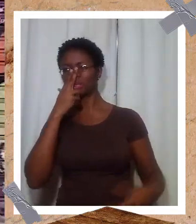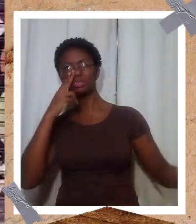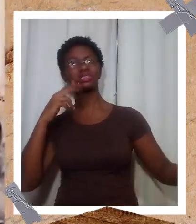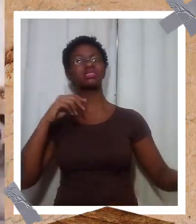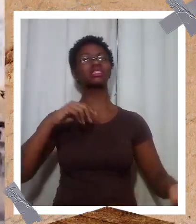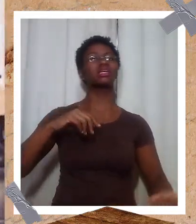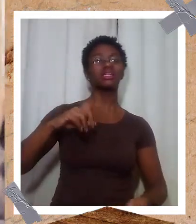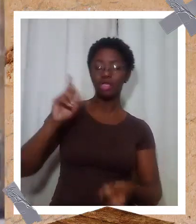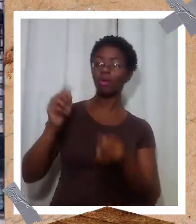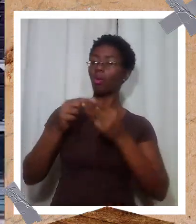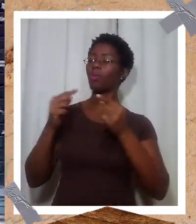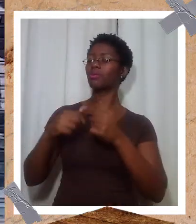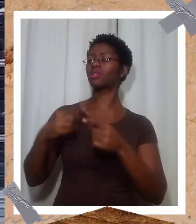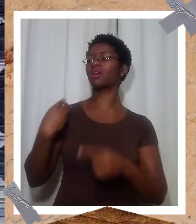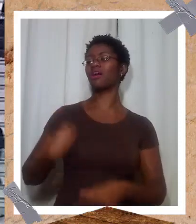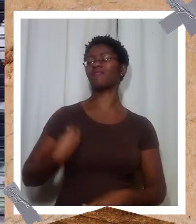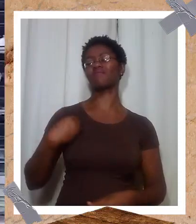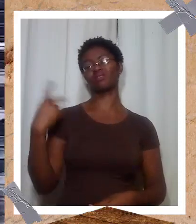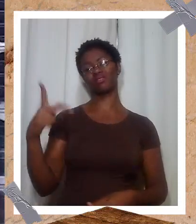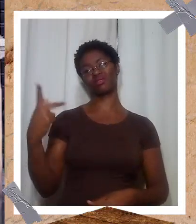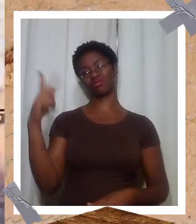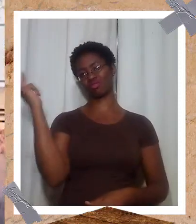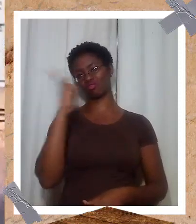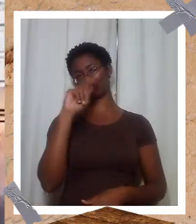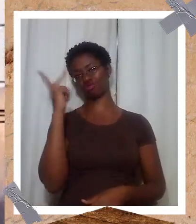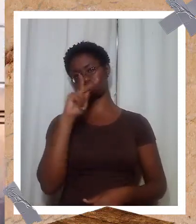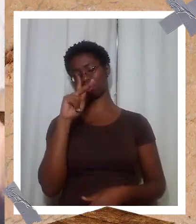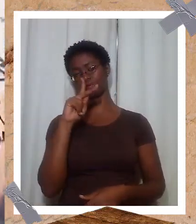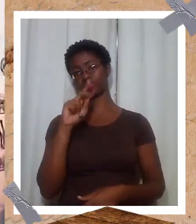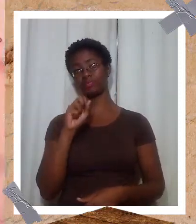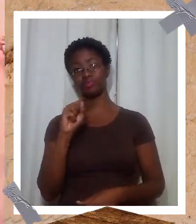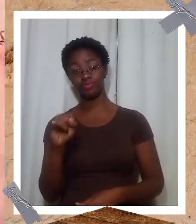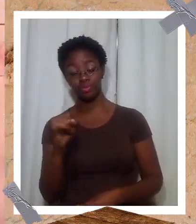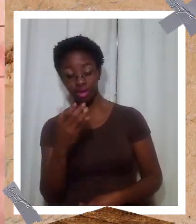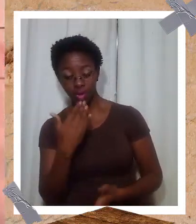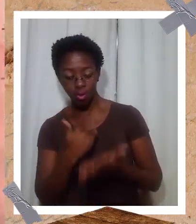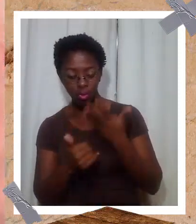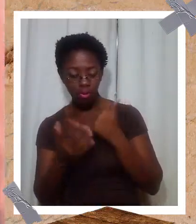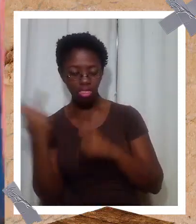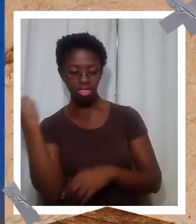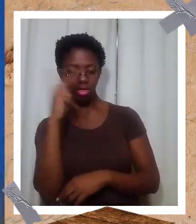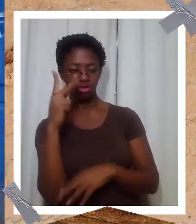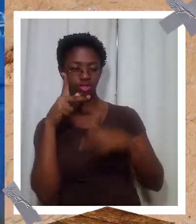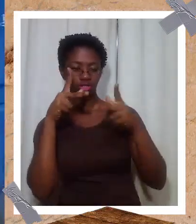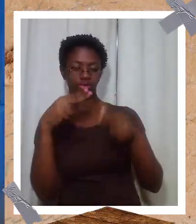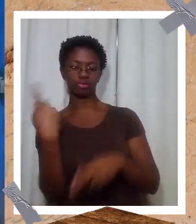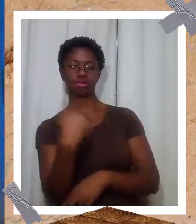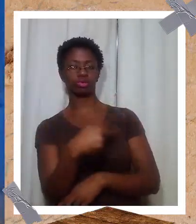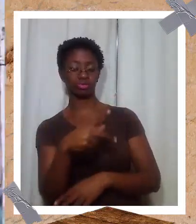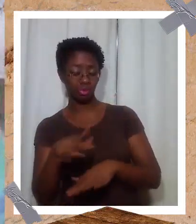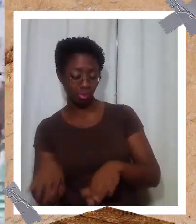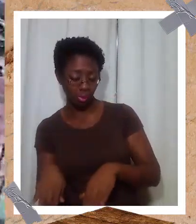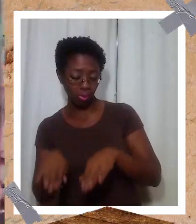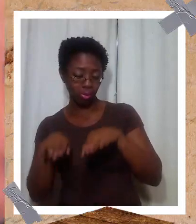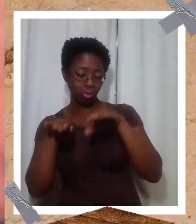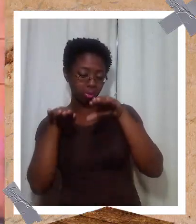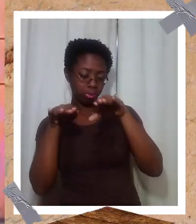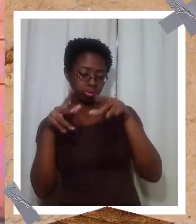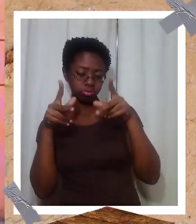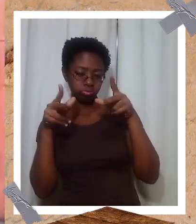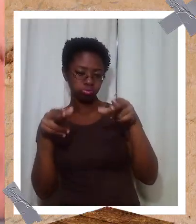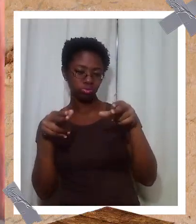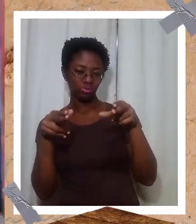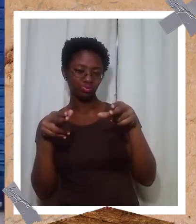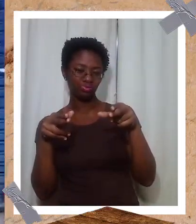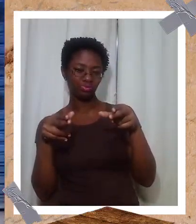ousou protagonizar e narrar. Se tivesse me alimentado de histórias como a sua desde pequena, talvez não